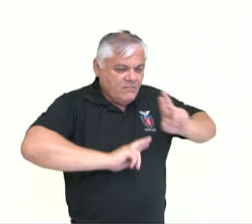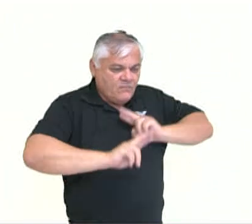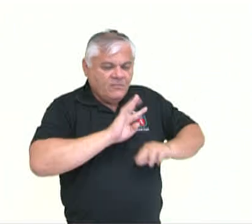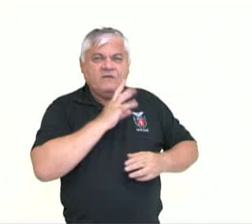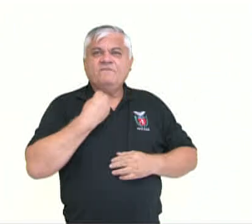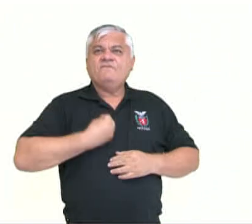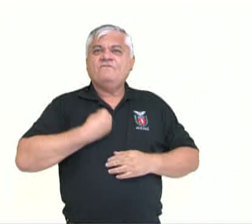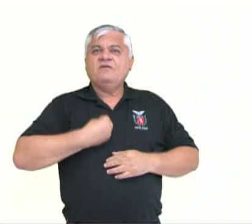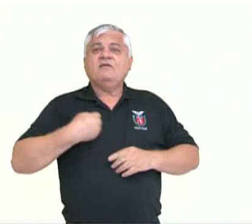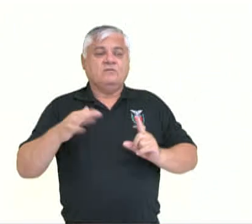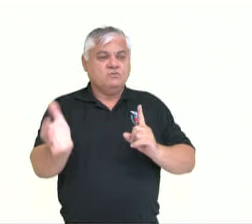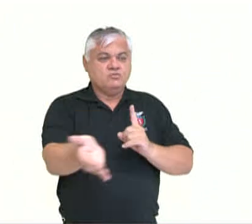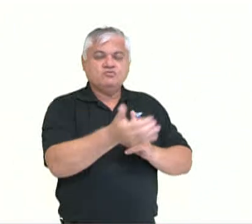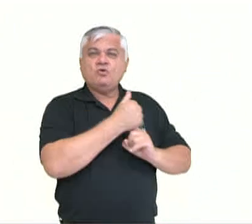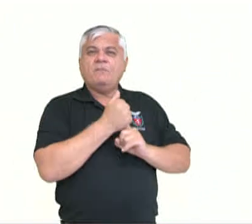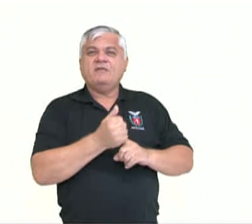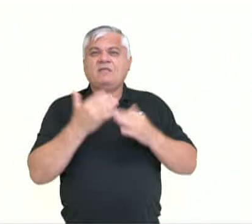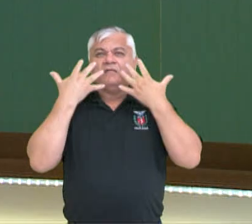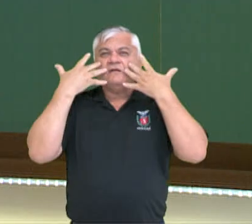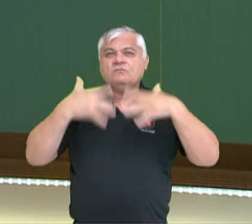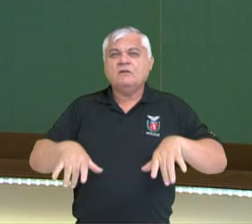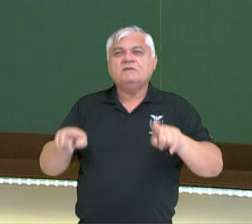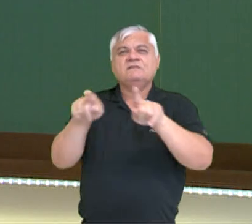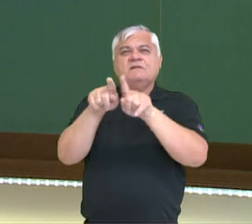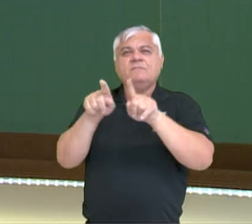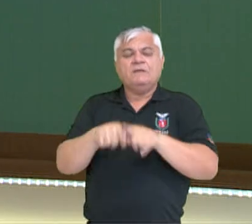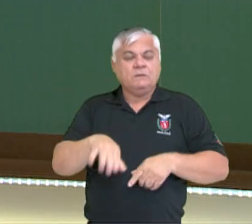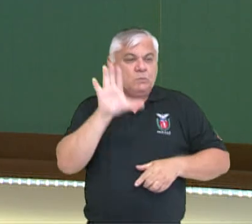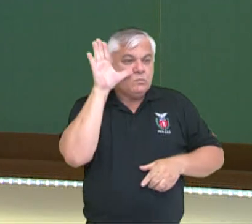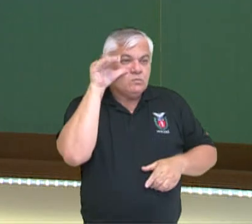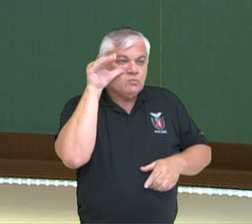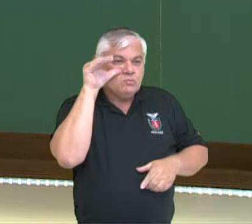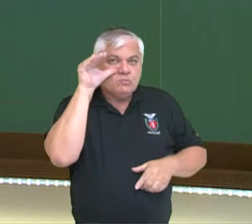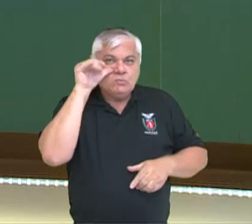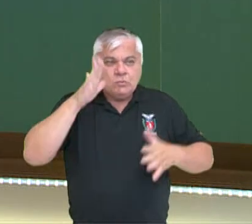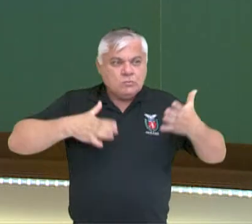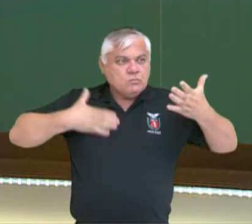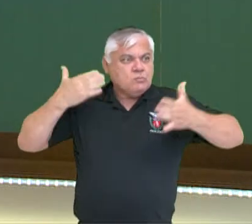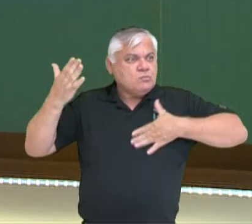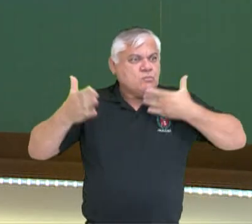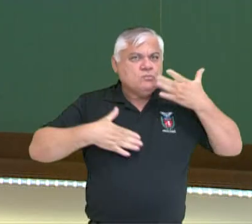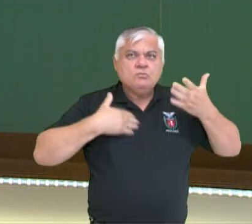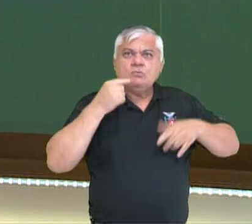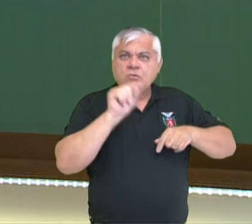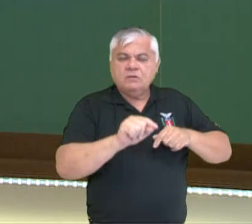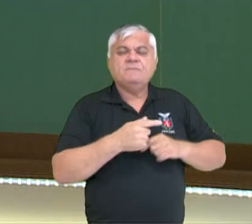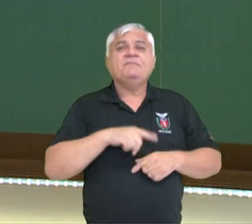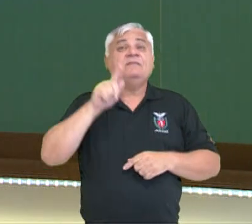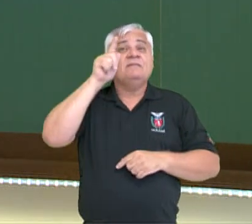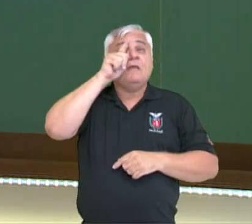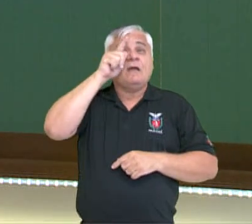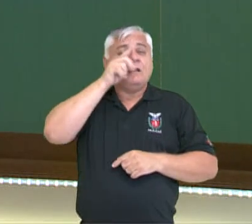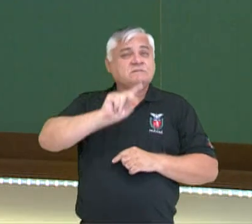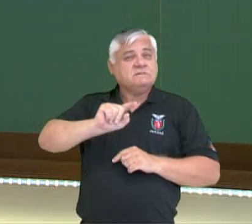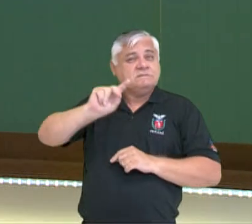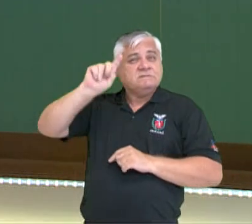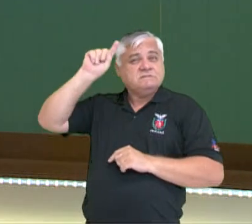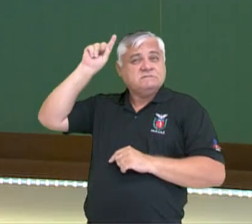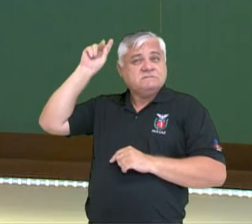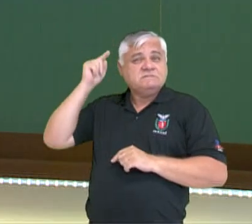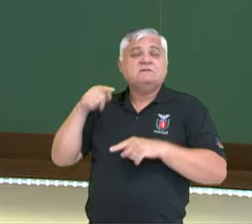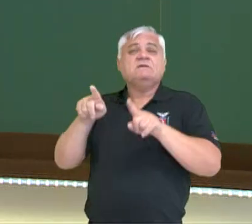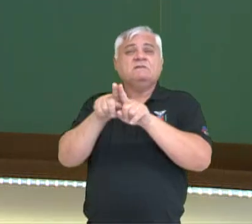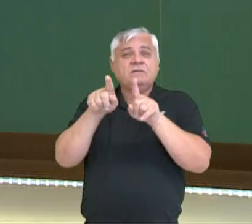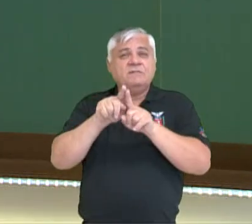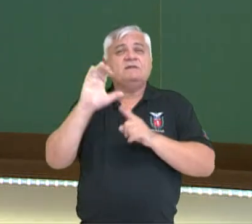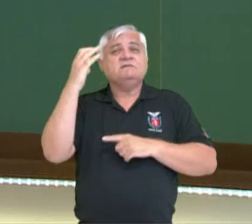a natureza, então o espanto, a curiosidade com relação ao mundo. Na Grécia Antiga, a filosofia e a ciência representavam a